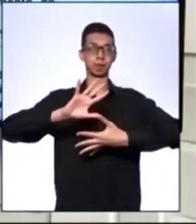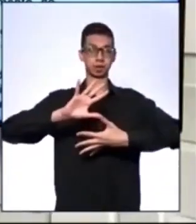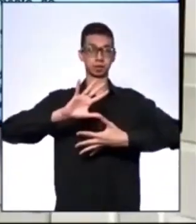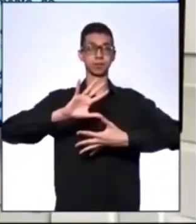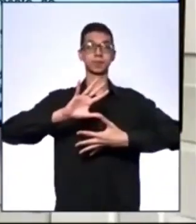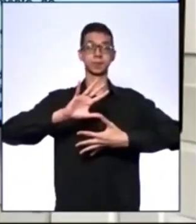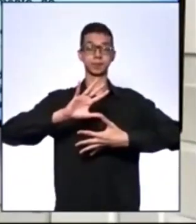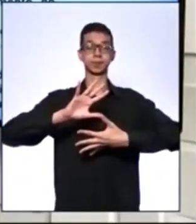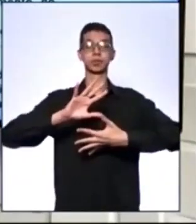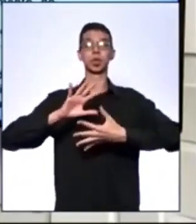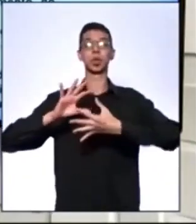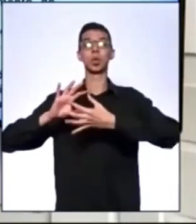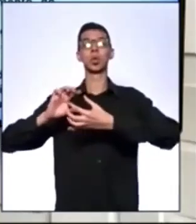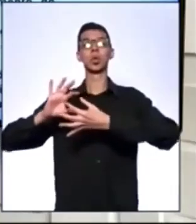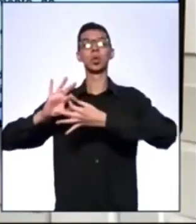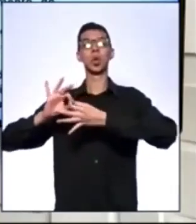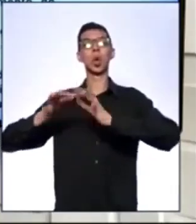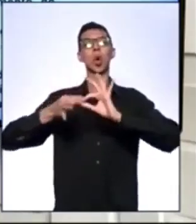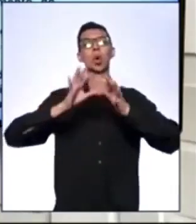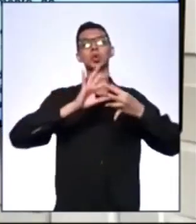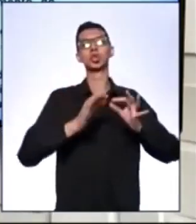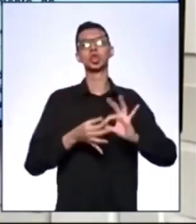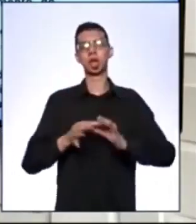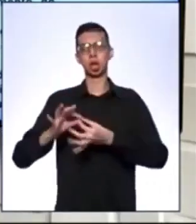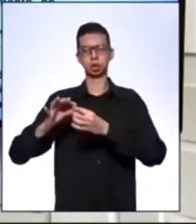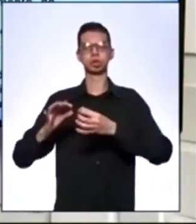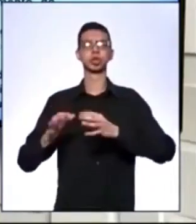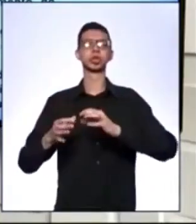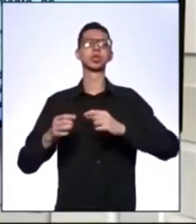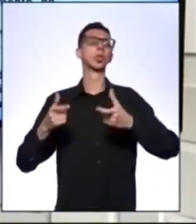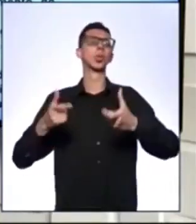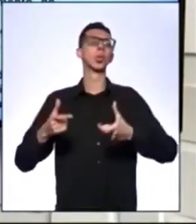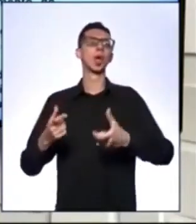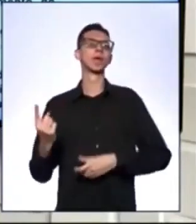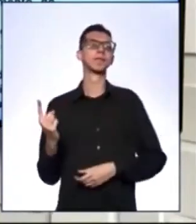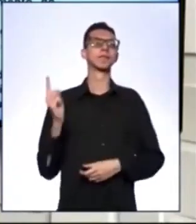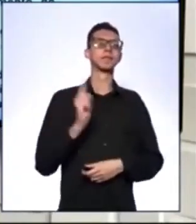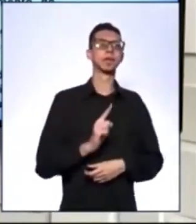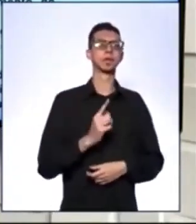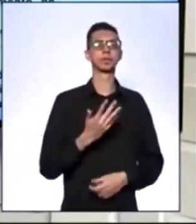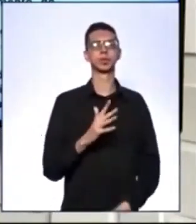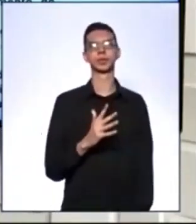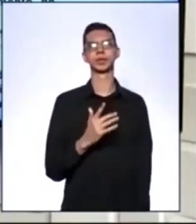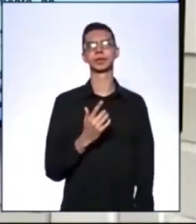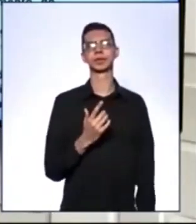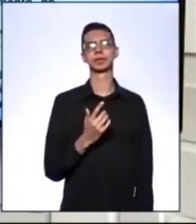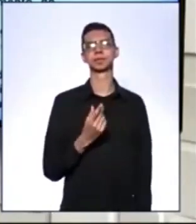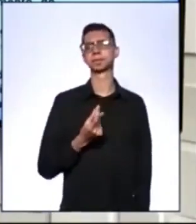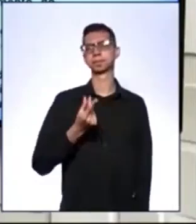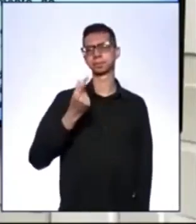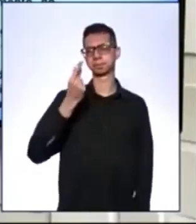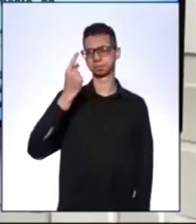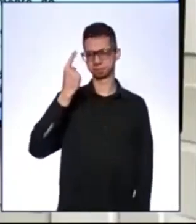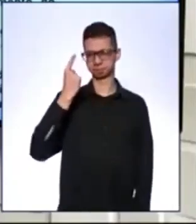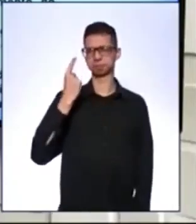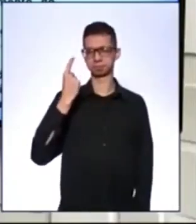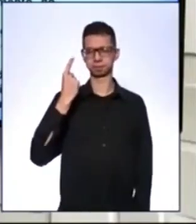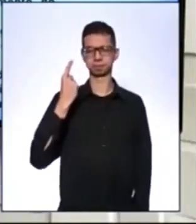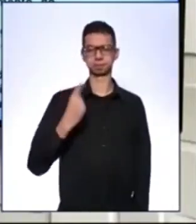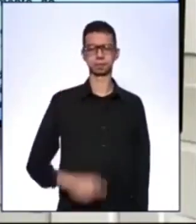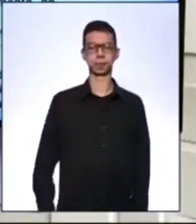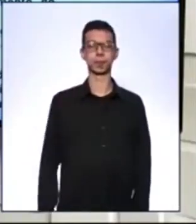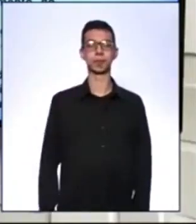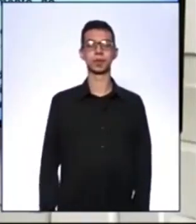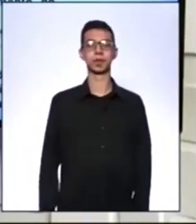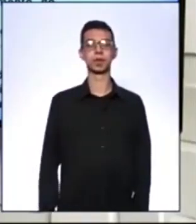e 20 mil anos. A Luzia, quer dizer, o achado da Luzia, Lagoa Santa, região de Lagoa Santa,